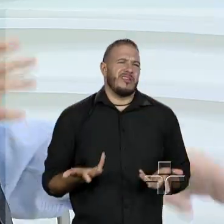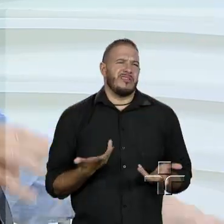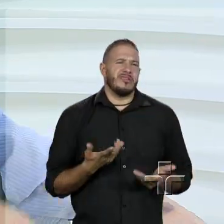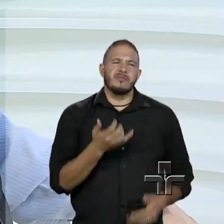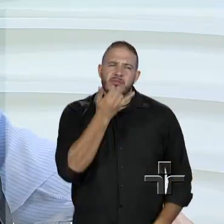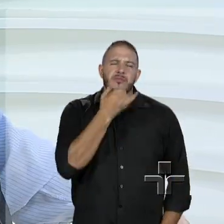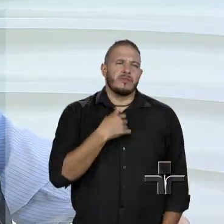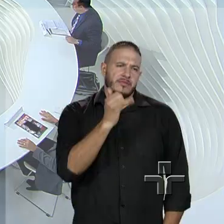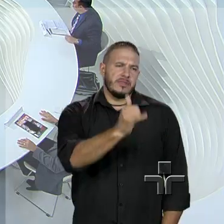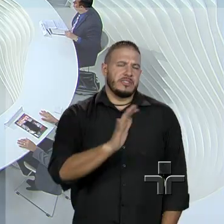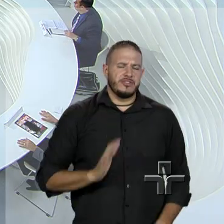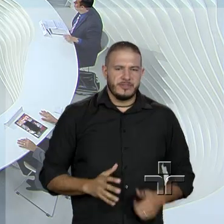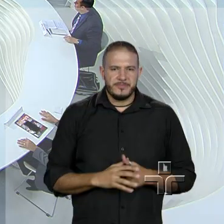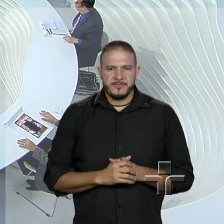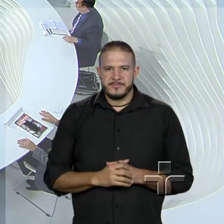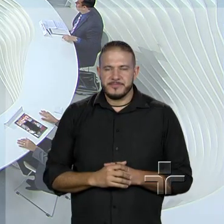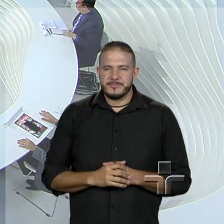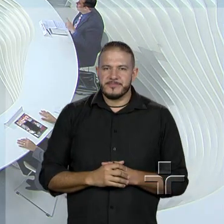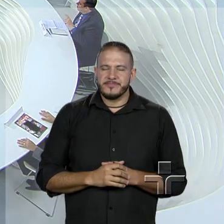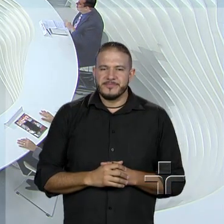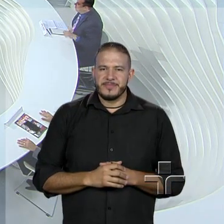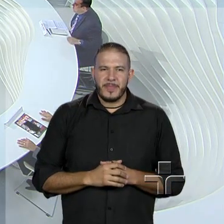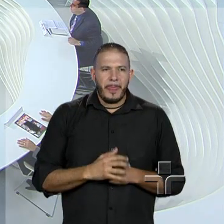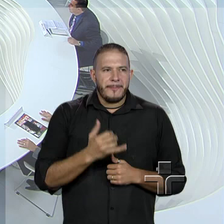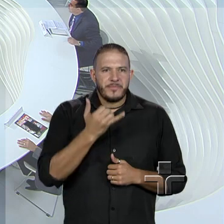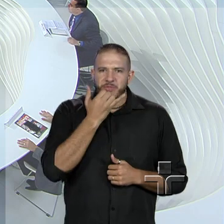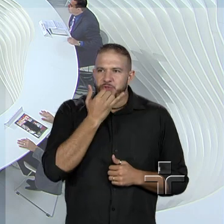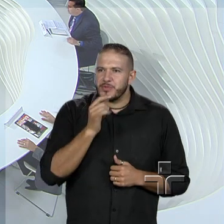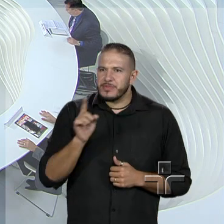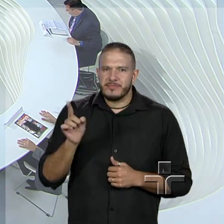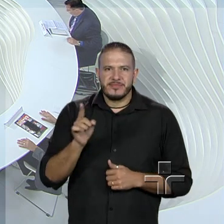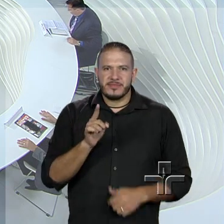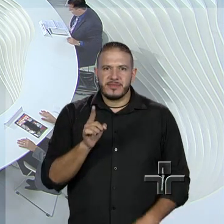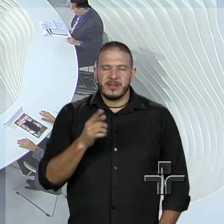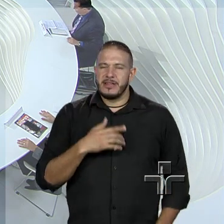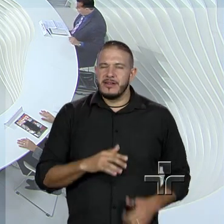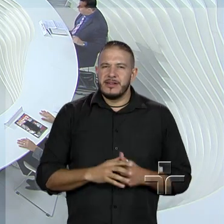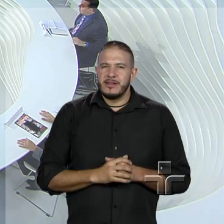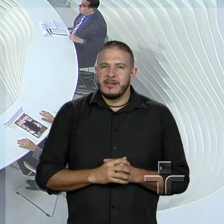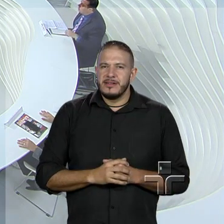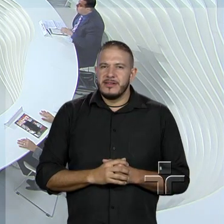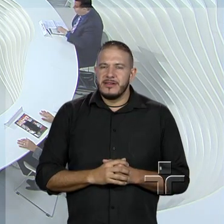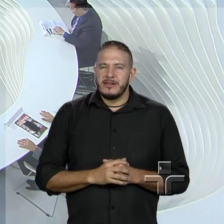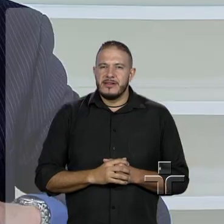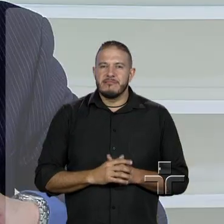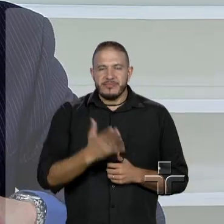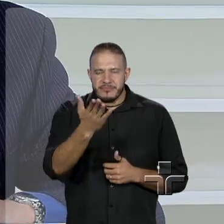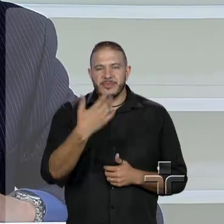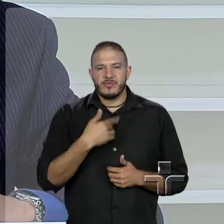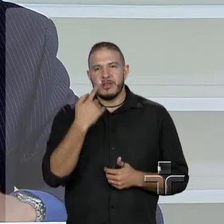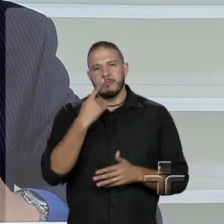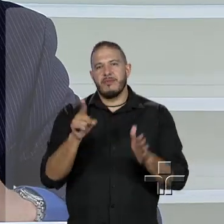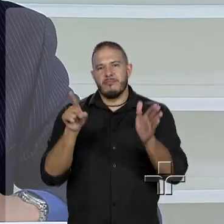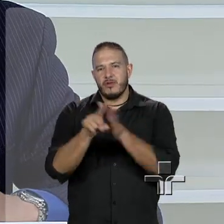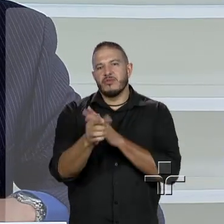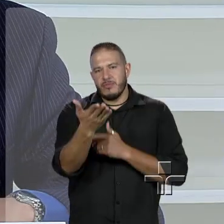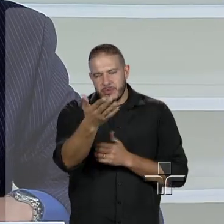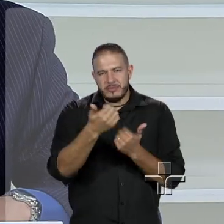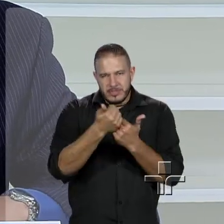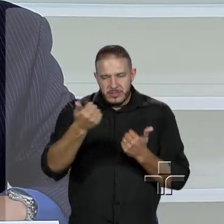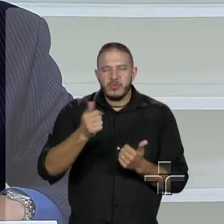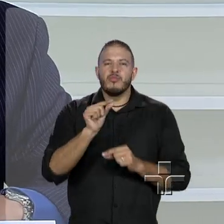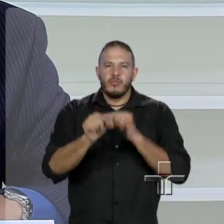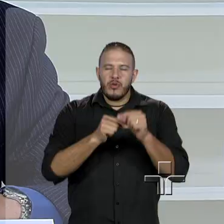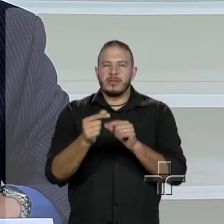verdade. Ministro, O Sérgio tinha pedido, Paulo. Ministro, queria falar um pouco sobre essa questão da relação entre